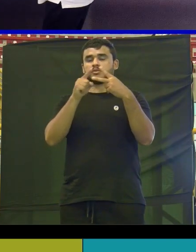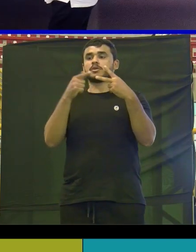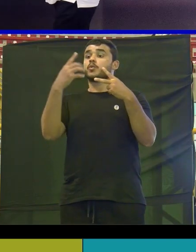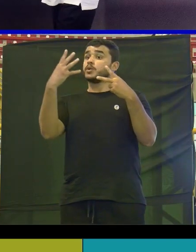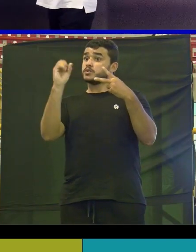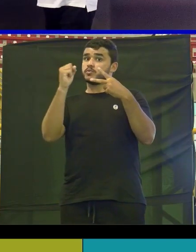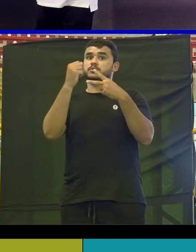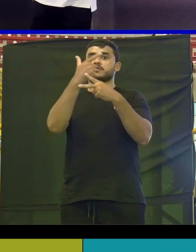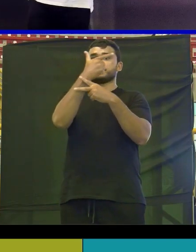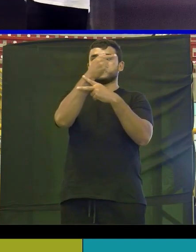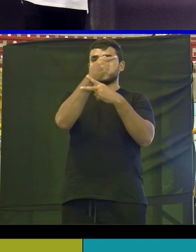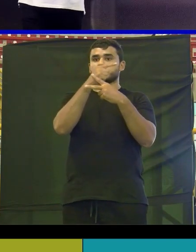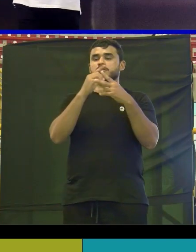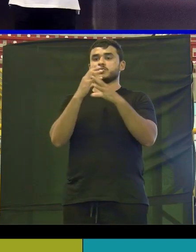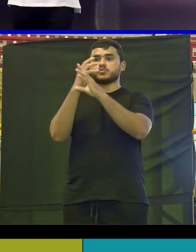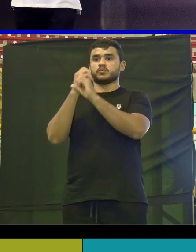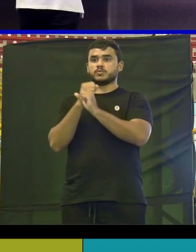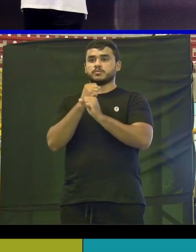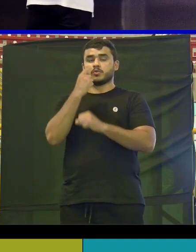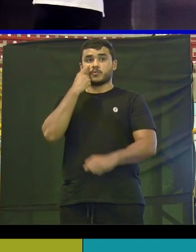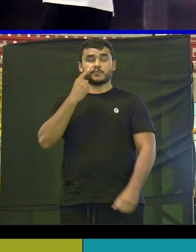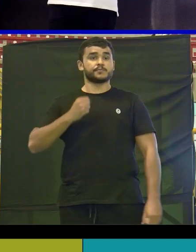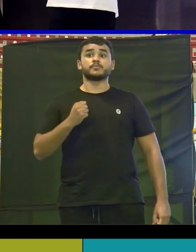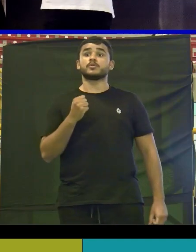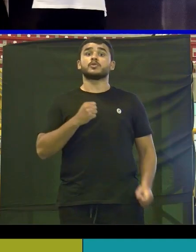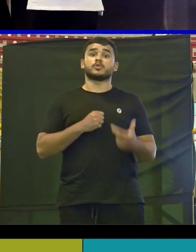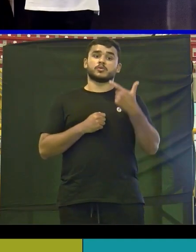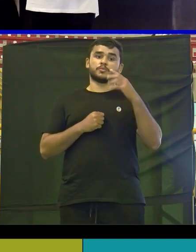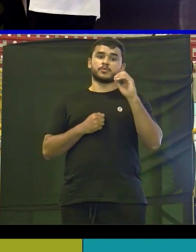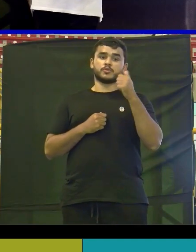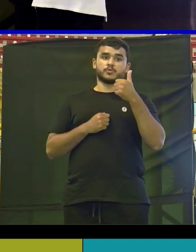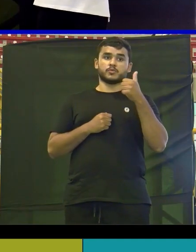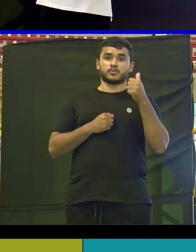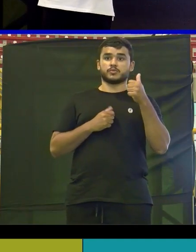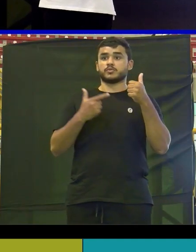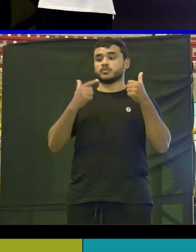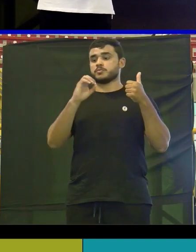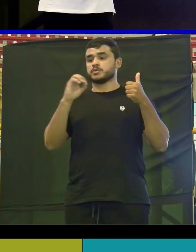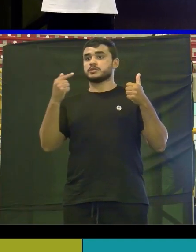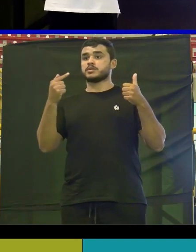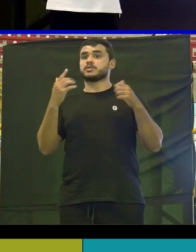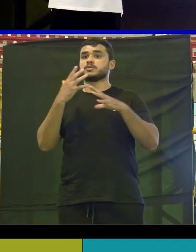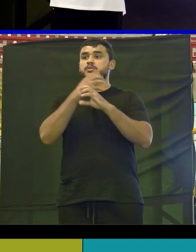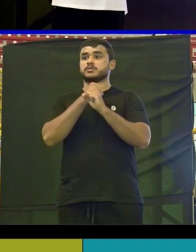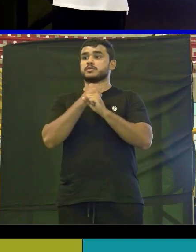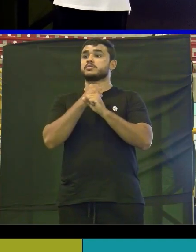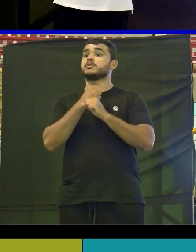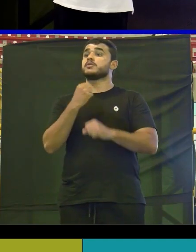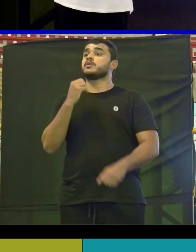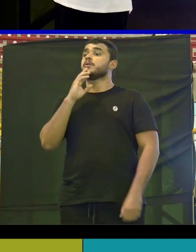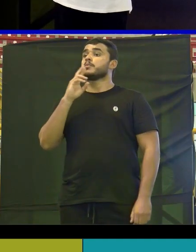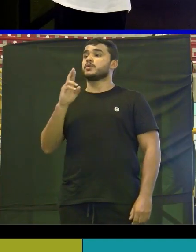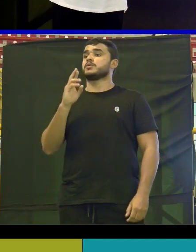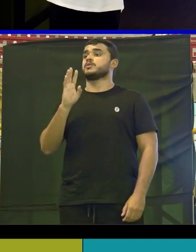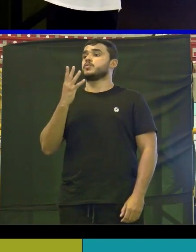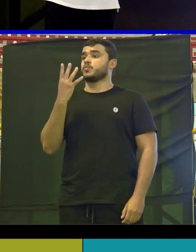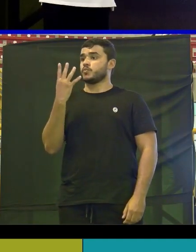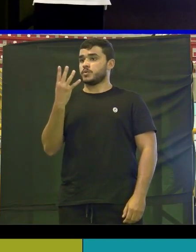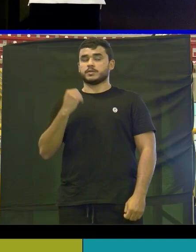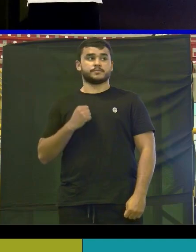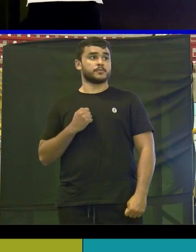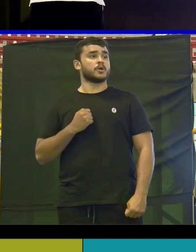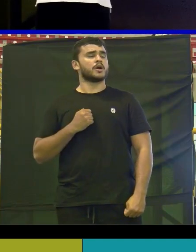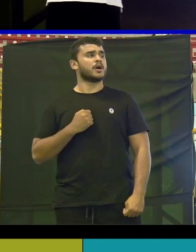menos 2007, 4. Pessoal, você sabe como é que eu enxergo isso daqui? Vê se tu concorda